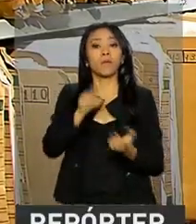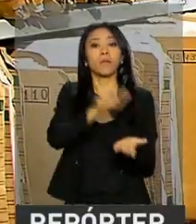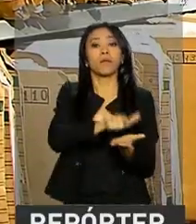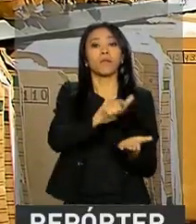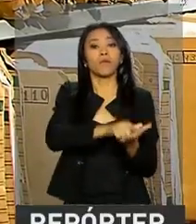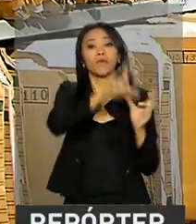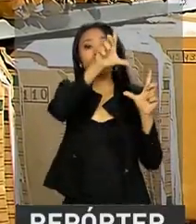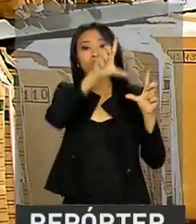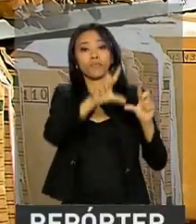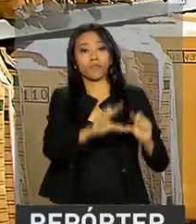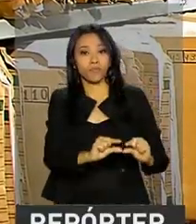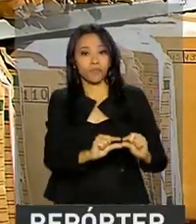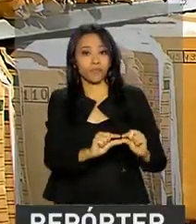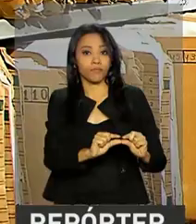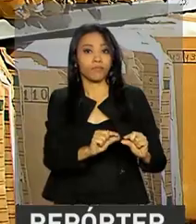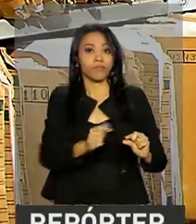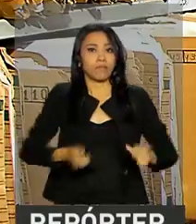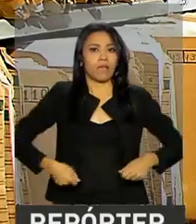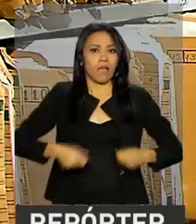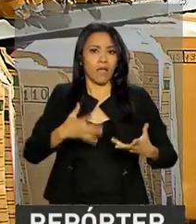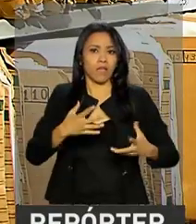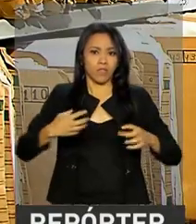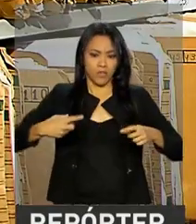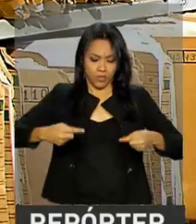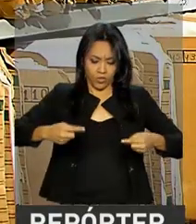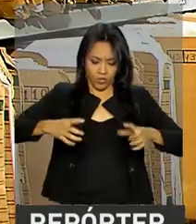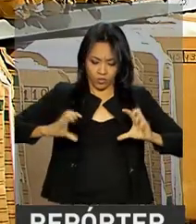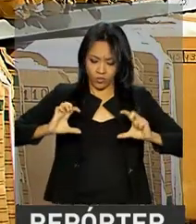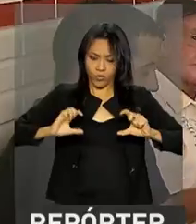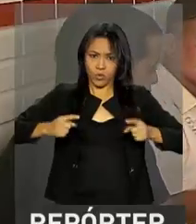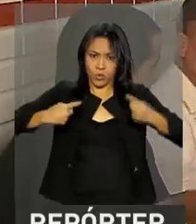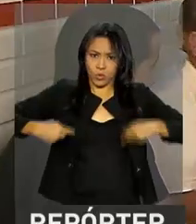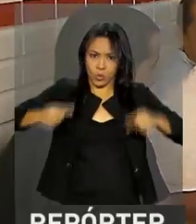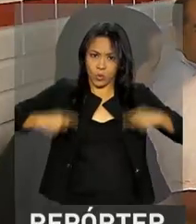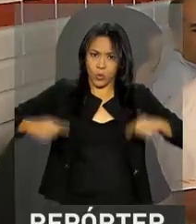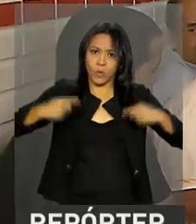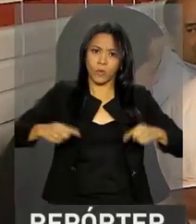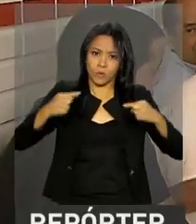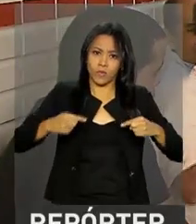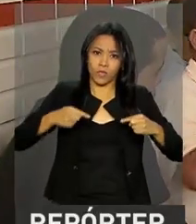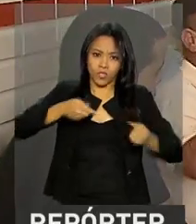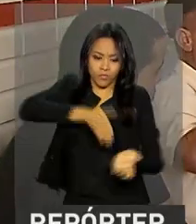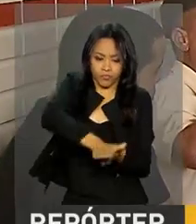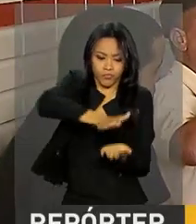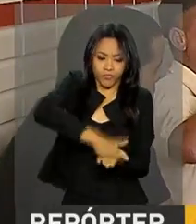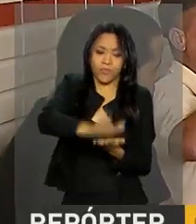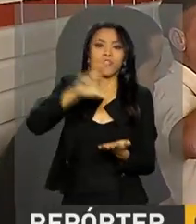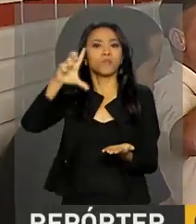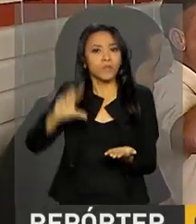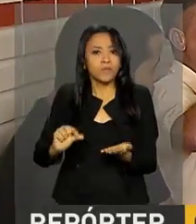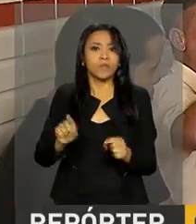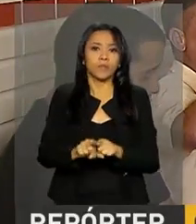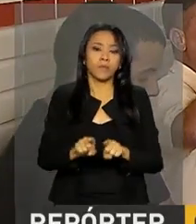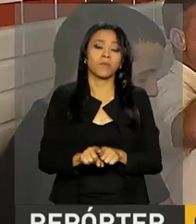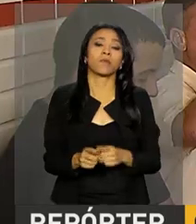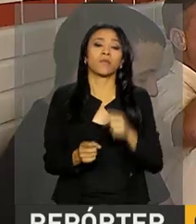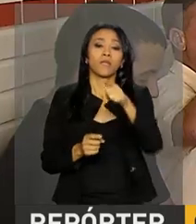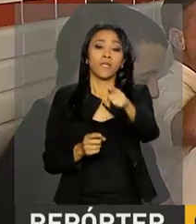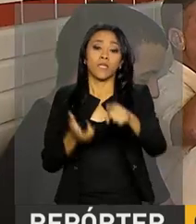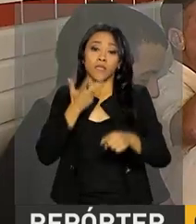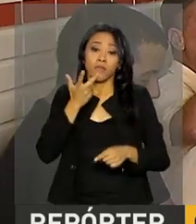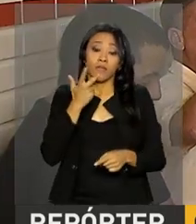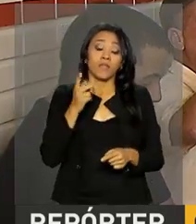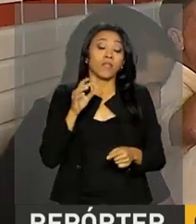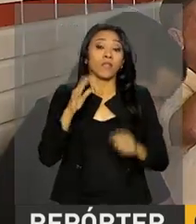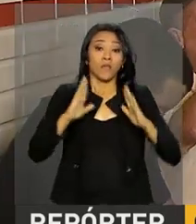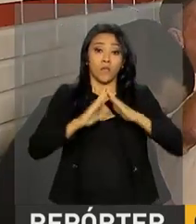papéis, toner, diminuiu bastante. A informatização de todas as unidades básicas de saúde